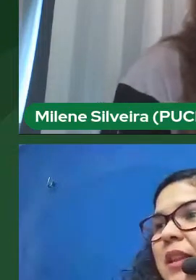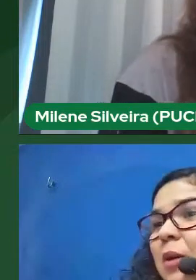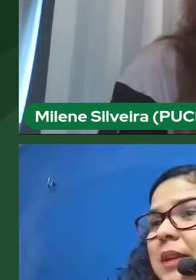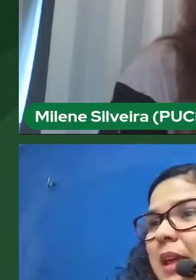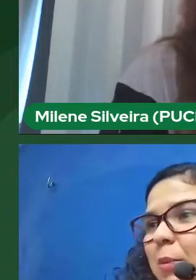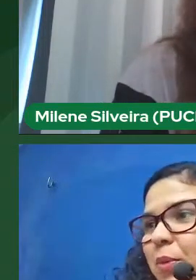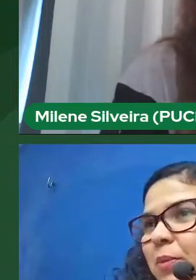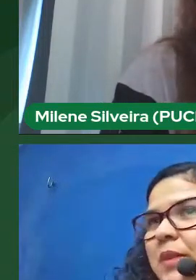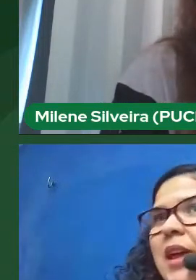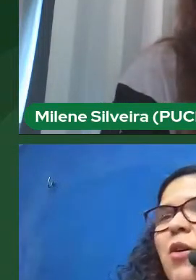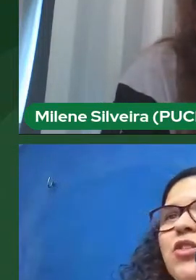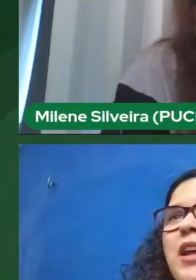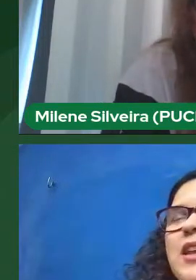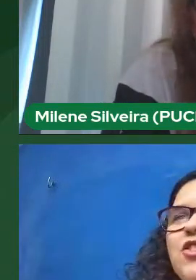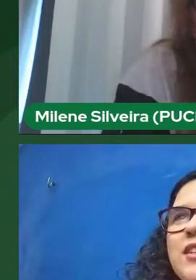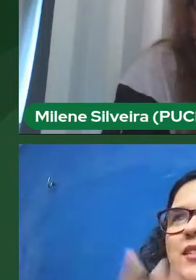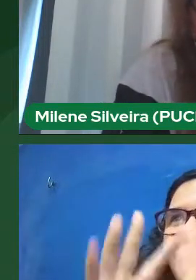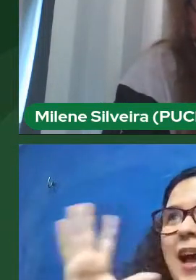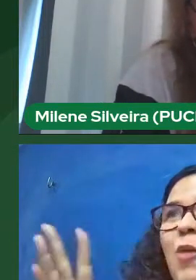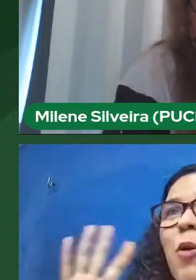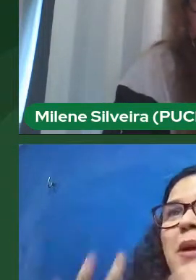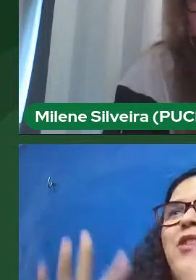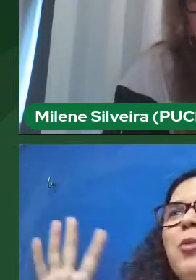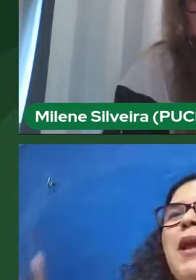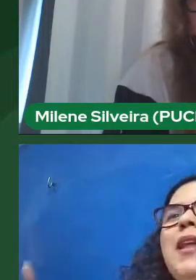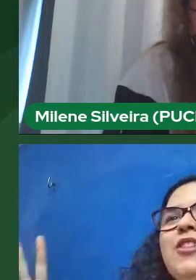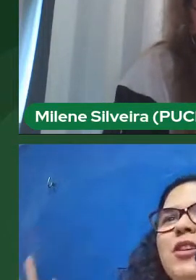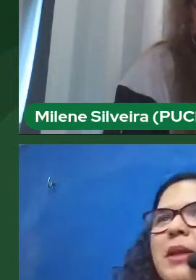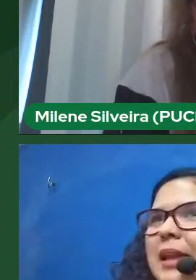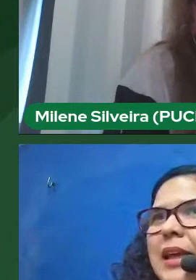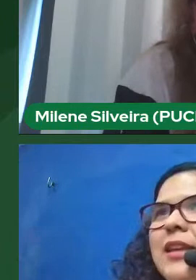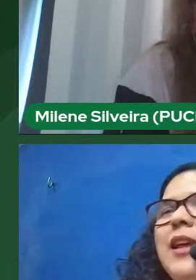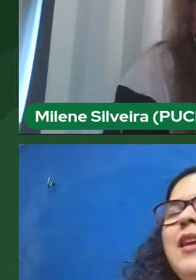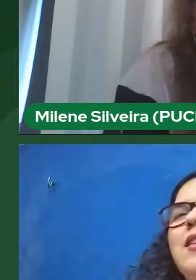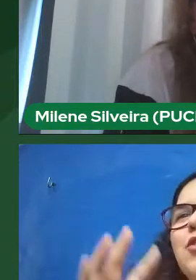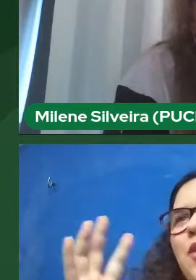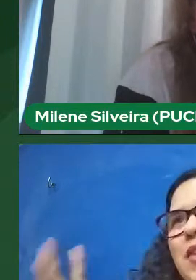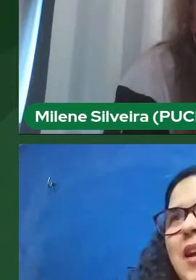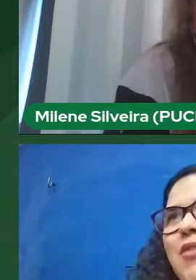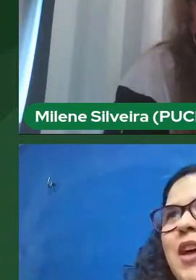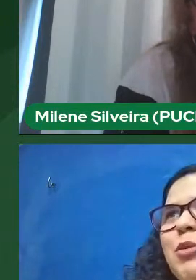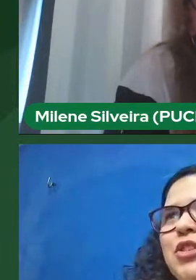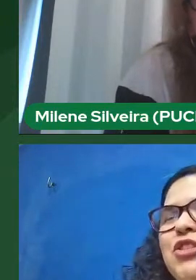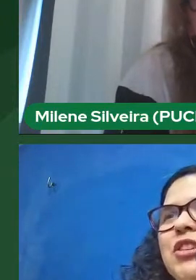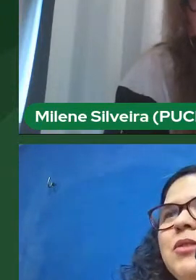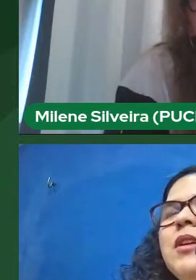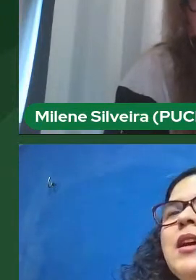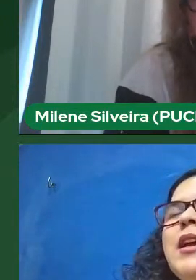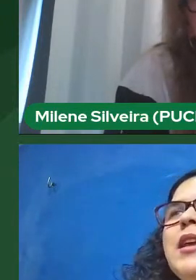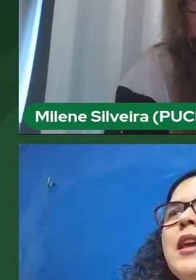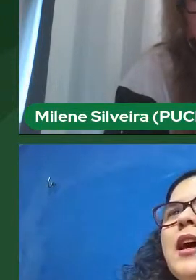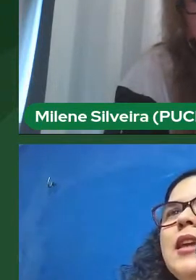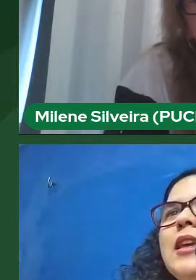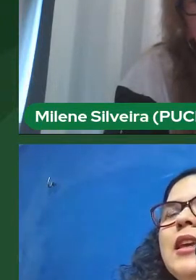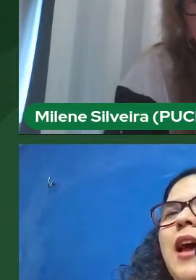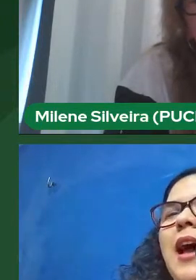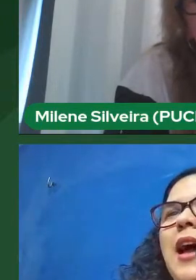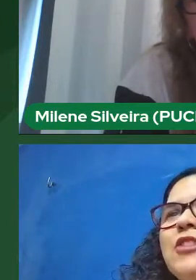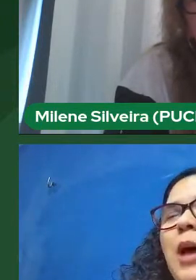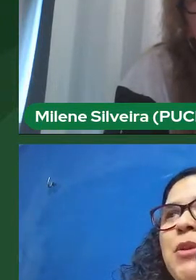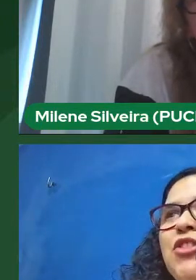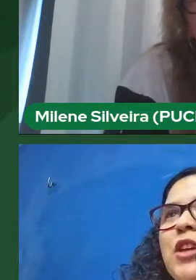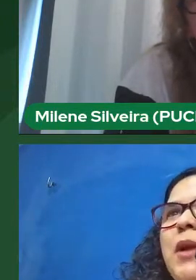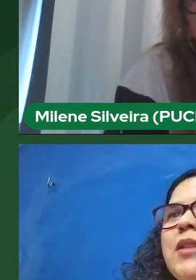gente, devido ao tempo, né? Eu gostaria de encerrar o momento palestra Milene, né? Que isso vai ficar gravado bonitinho. E